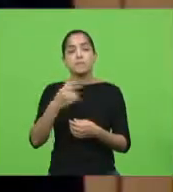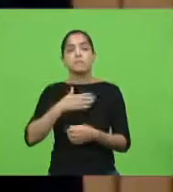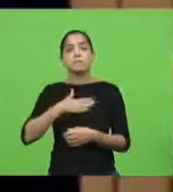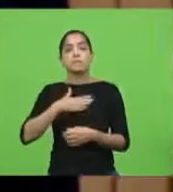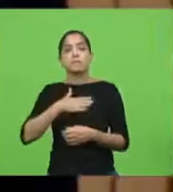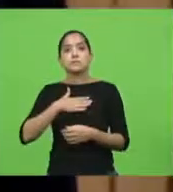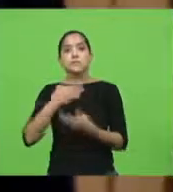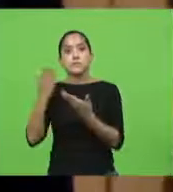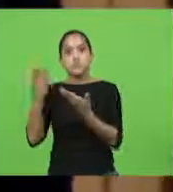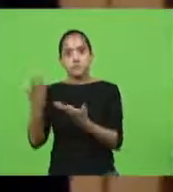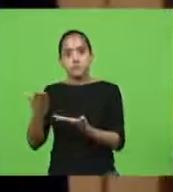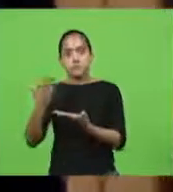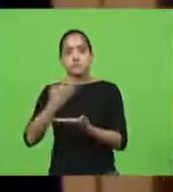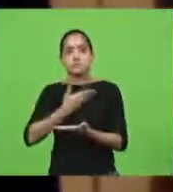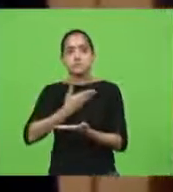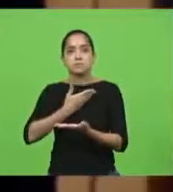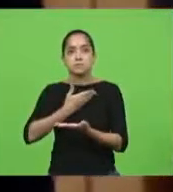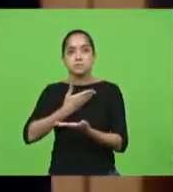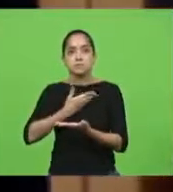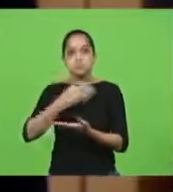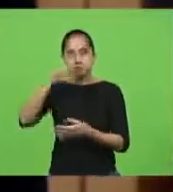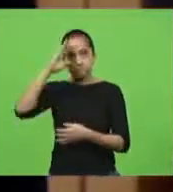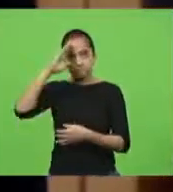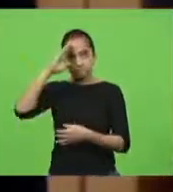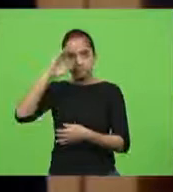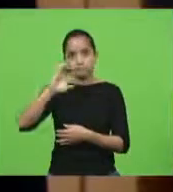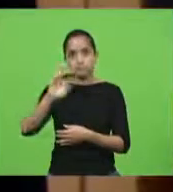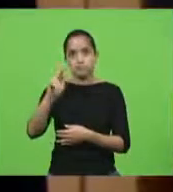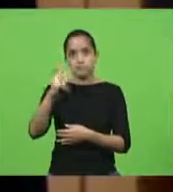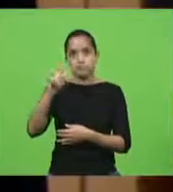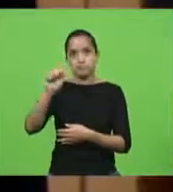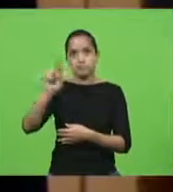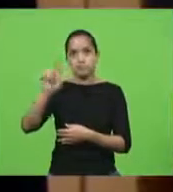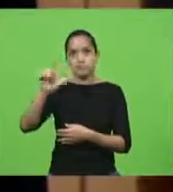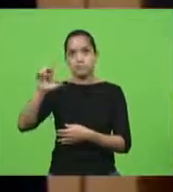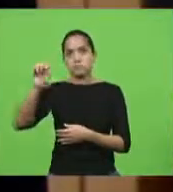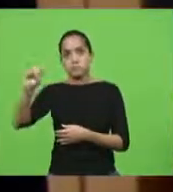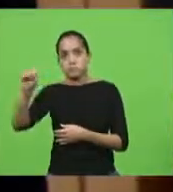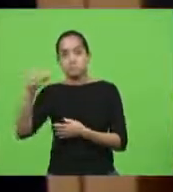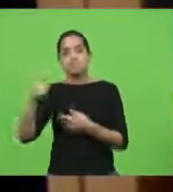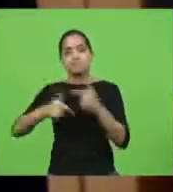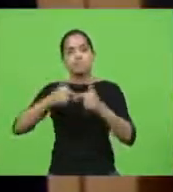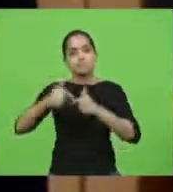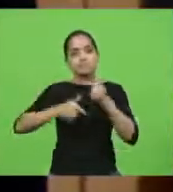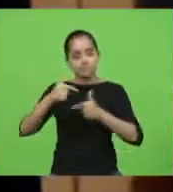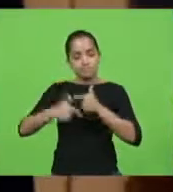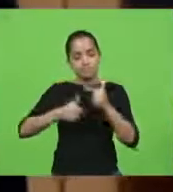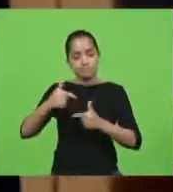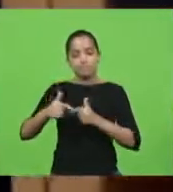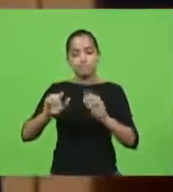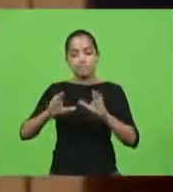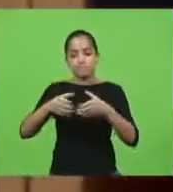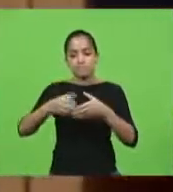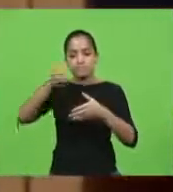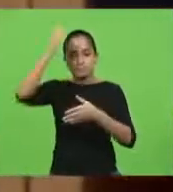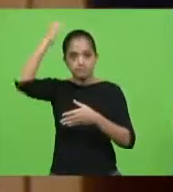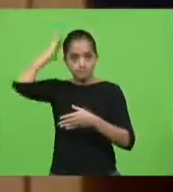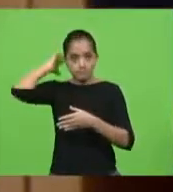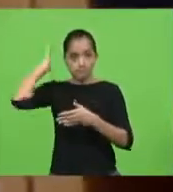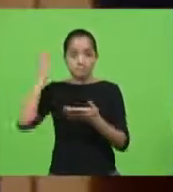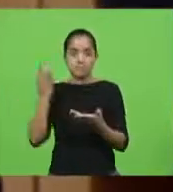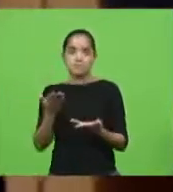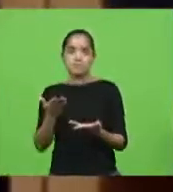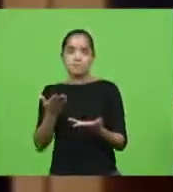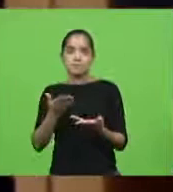o meu querido amigo, Coronel Charles Vieira, que tem feito um belíssimo trabalho à frente do Corpo de Bombeiros. E, antes de tudo, eu